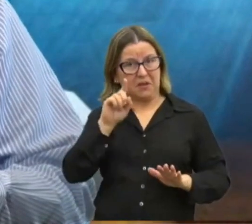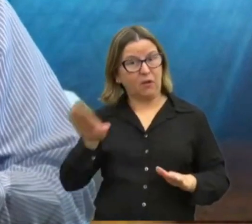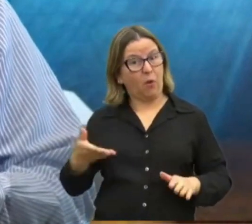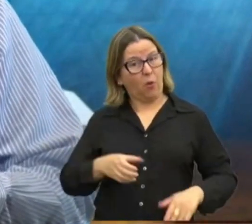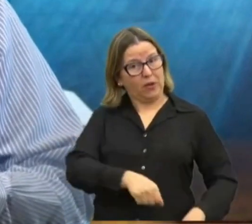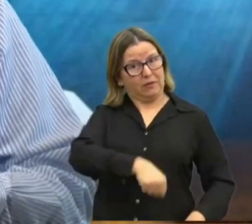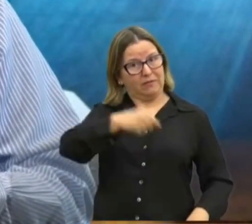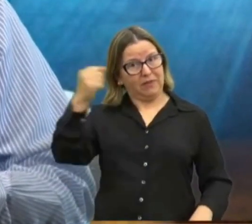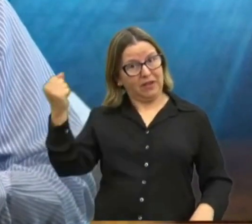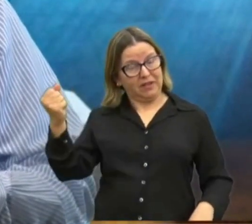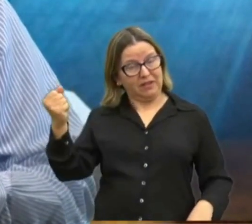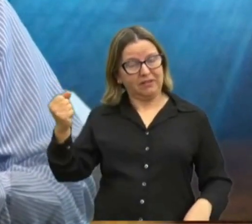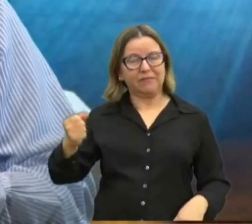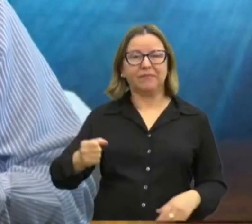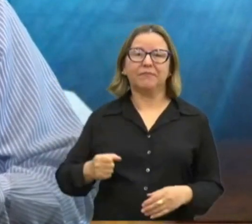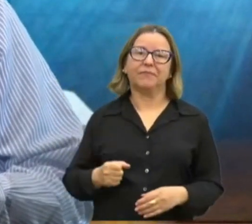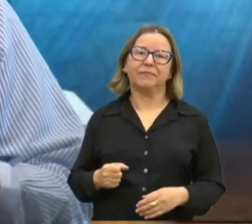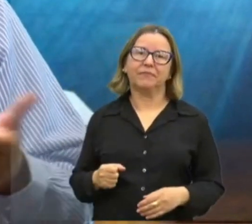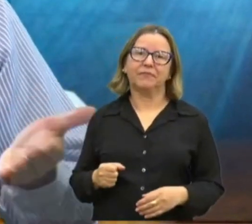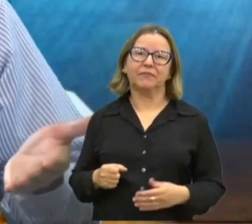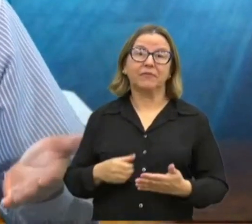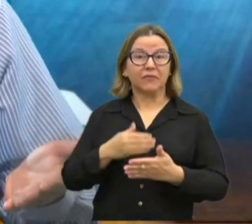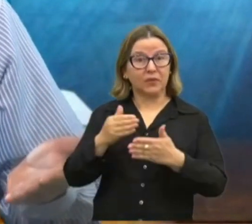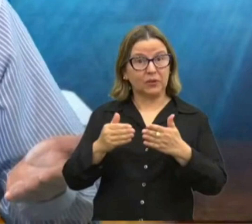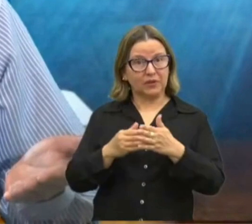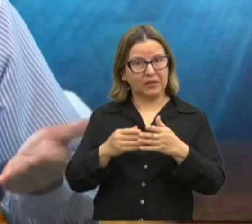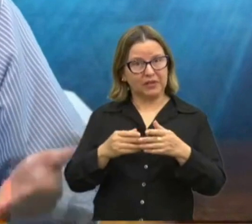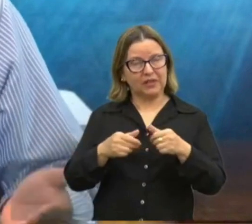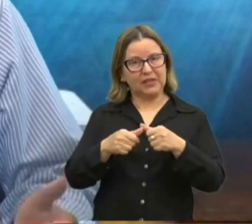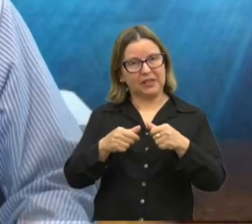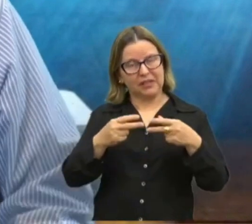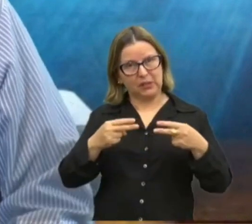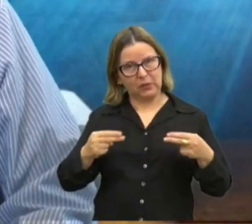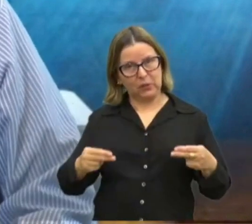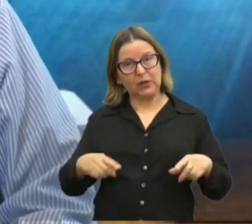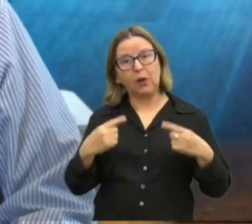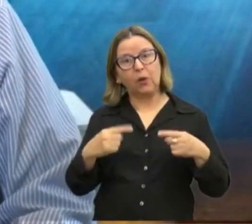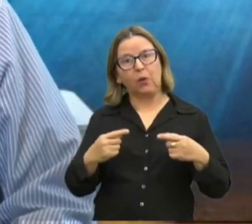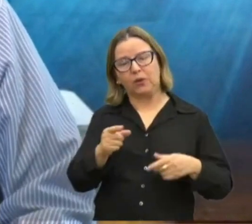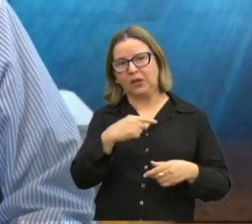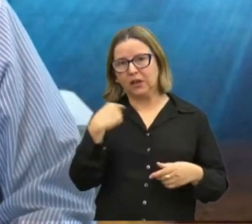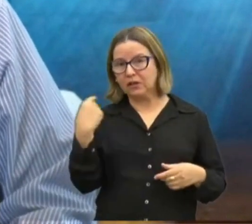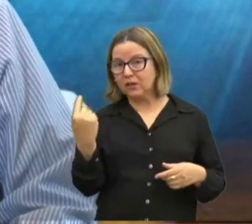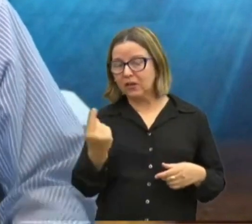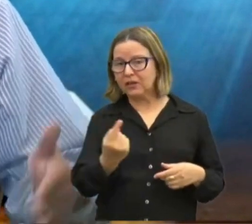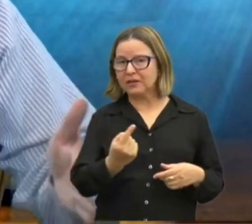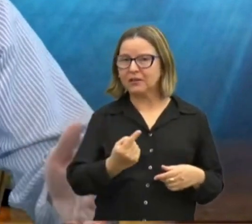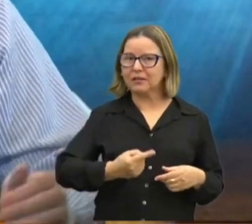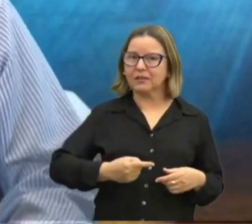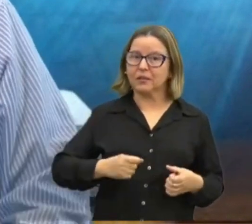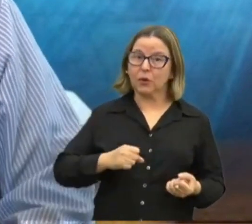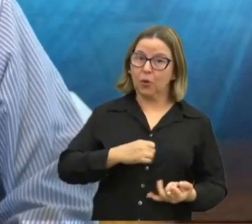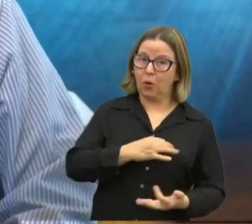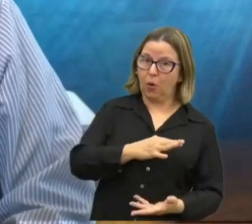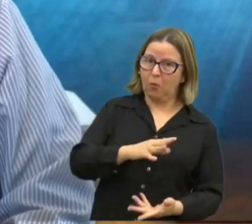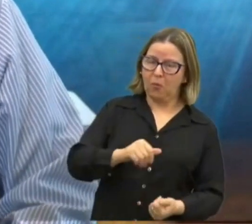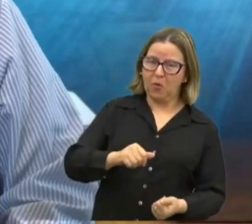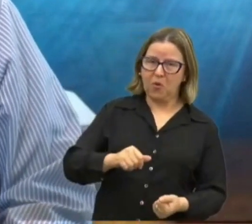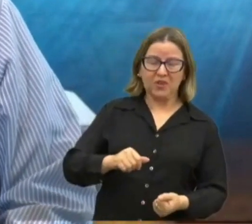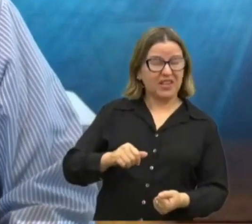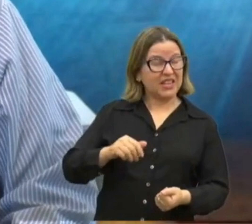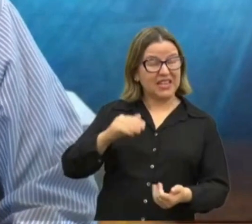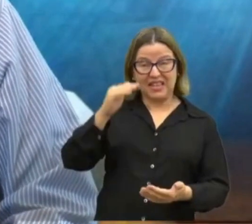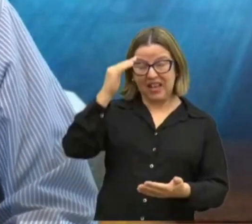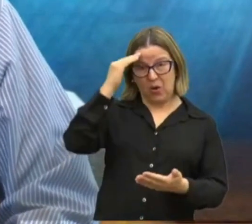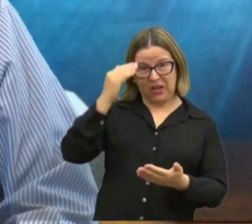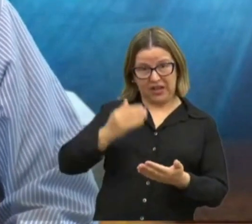ou espada. Quer dizer, todas essas coisas são contra nós. O mundo incrédulo é